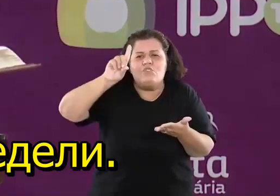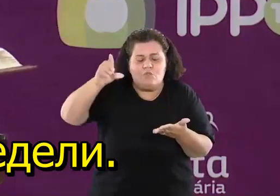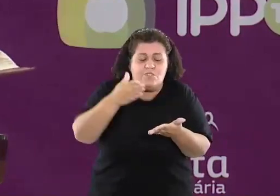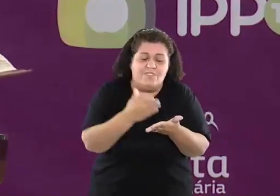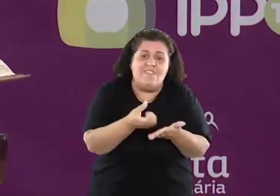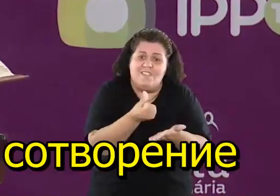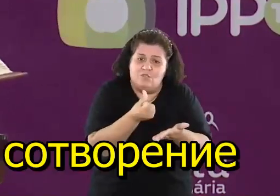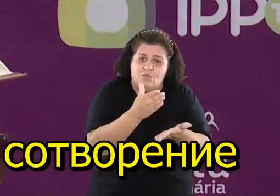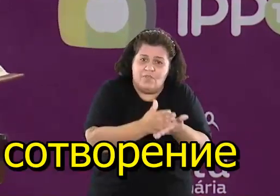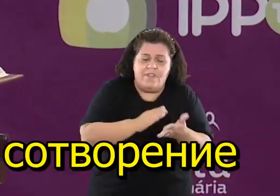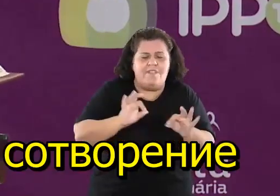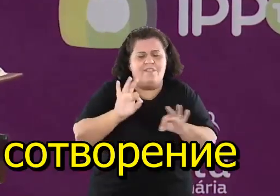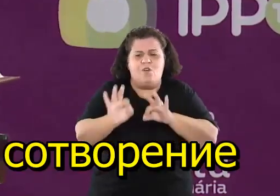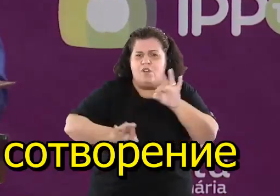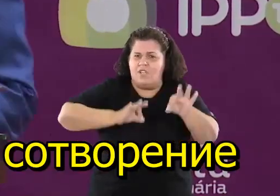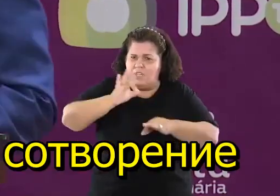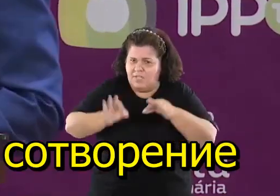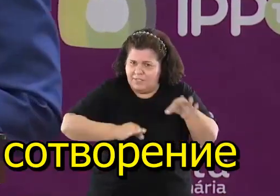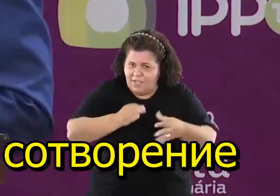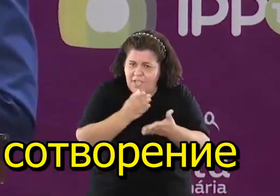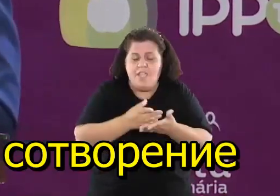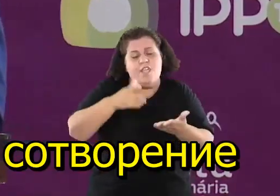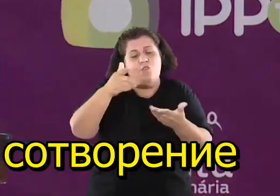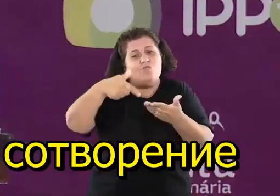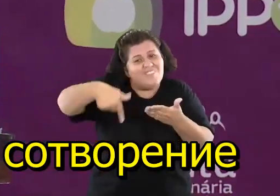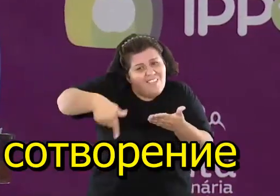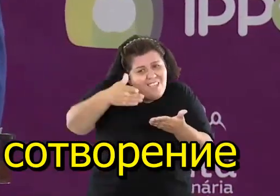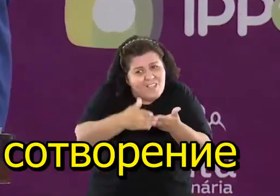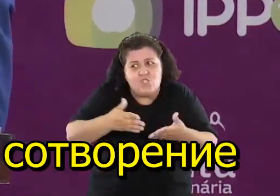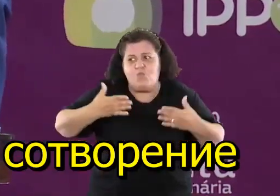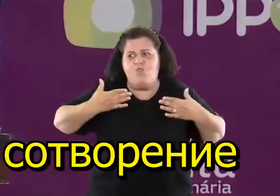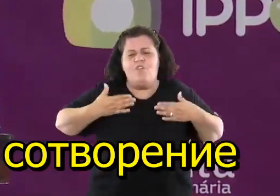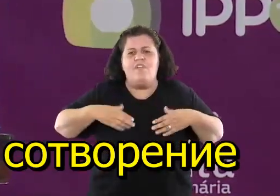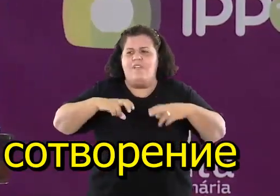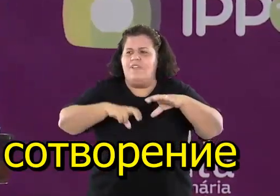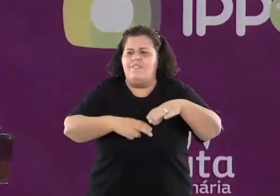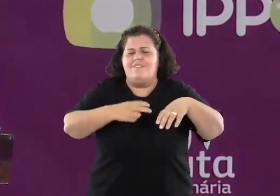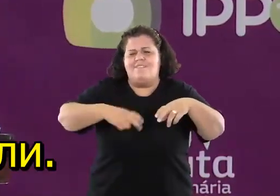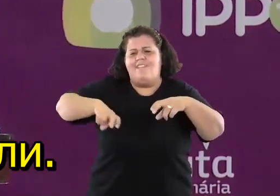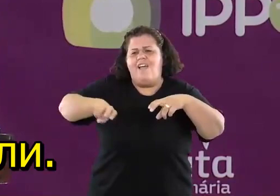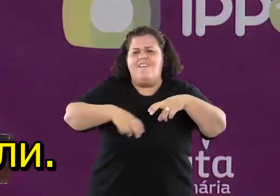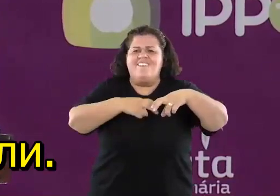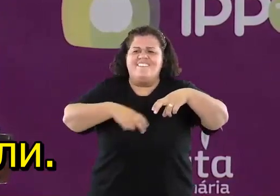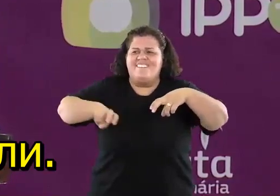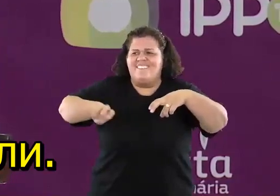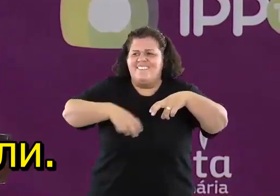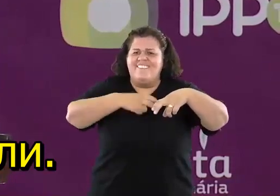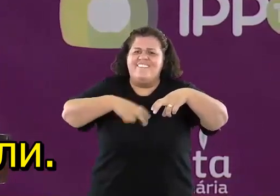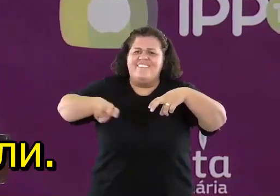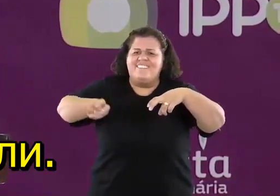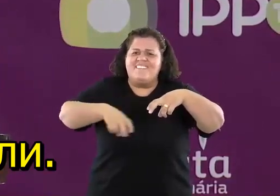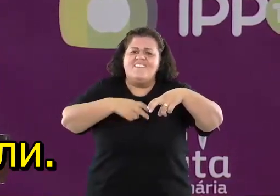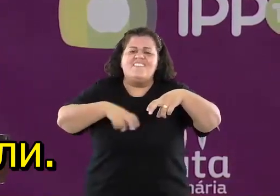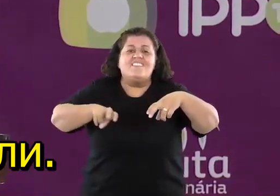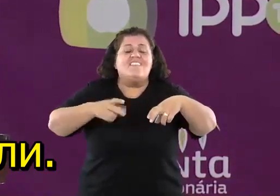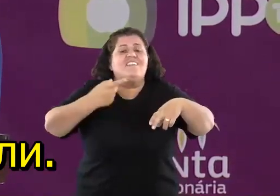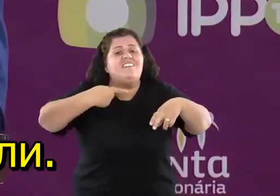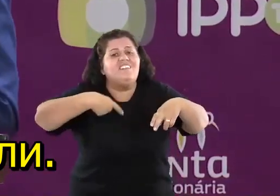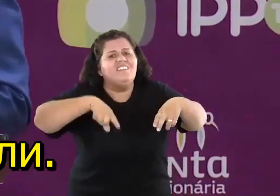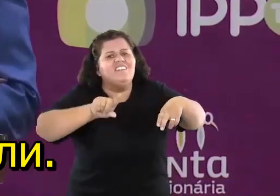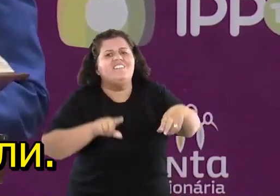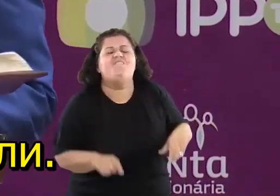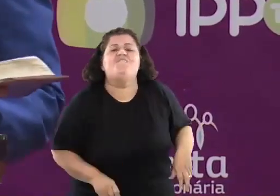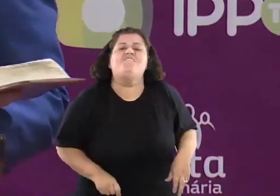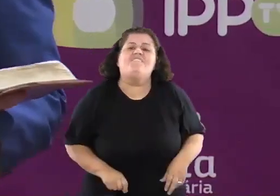semana. Mas agora o Senhor começa a nova criação, também no primeiro dia